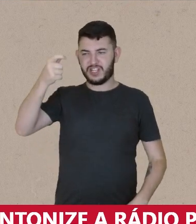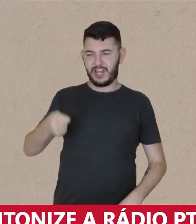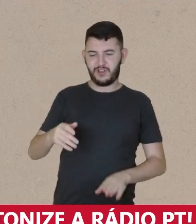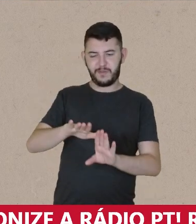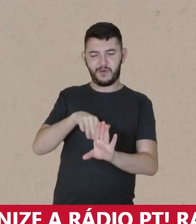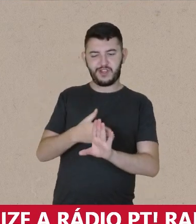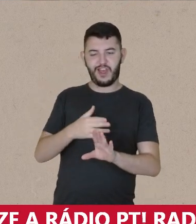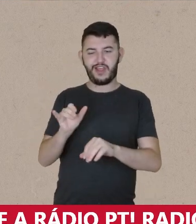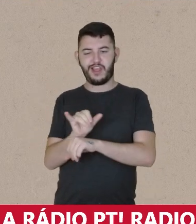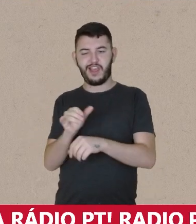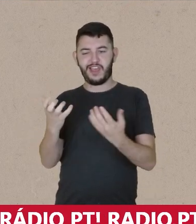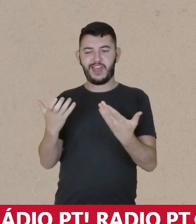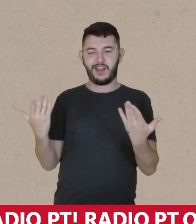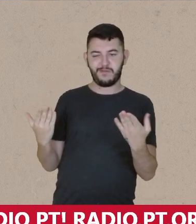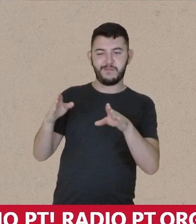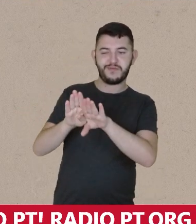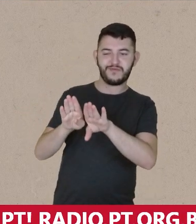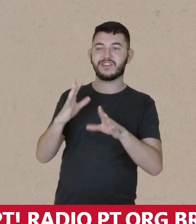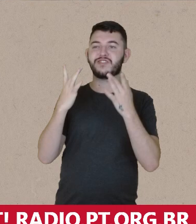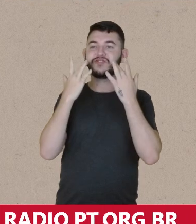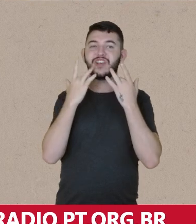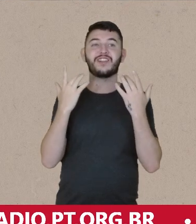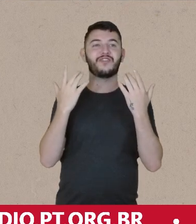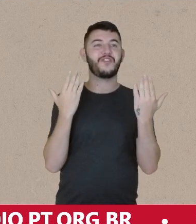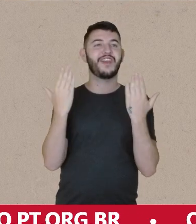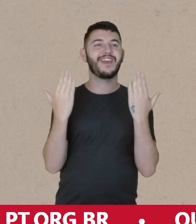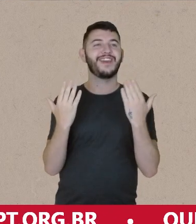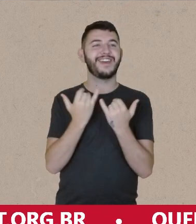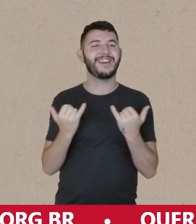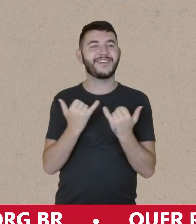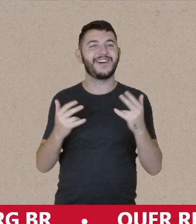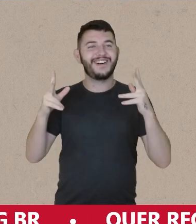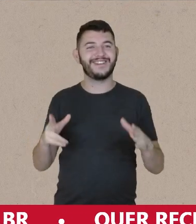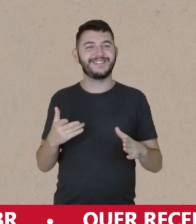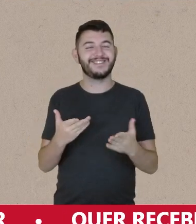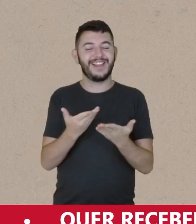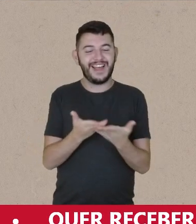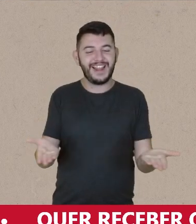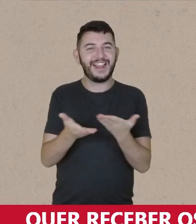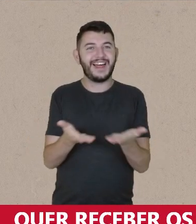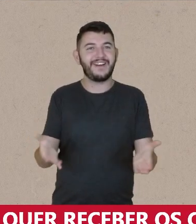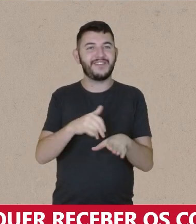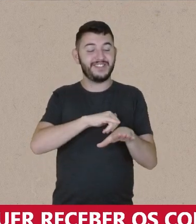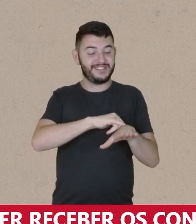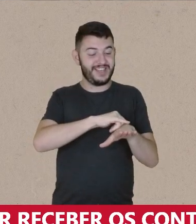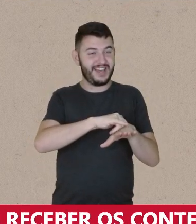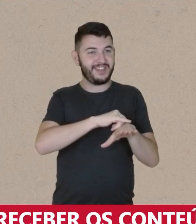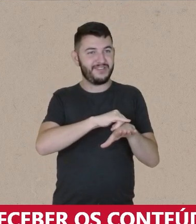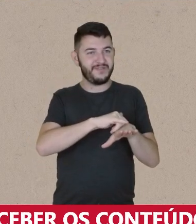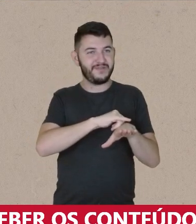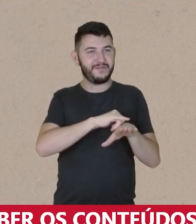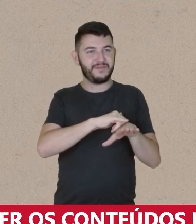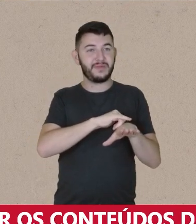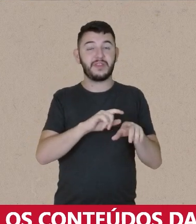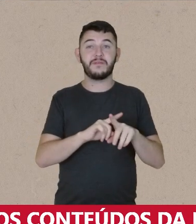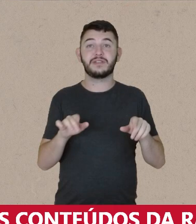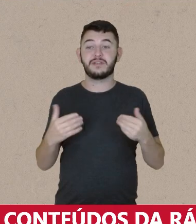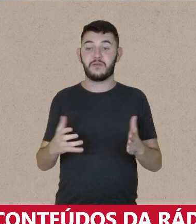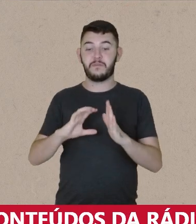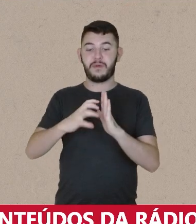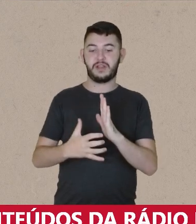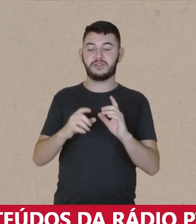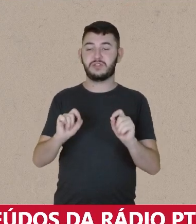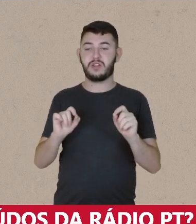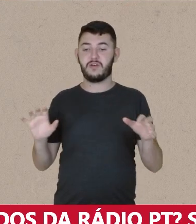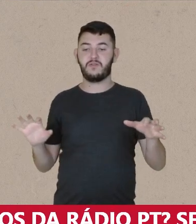pretexto contábil, igual a Lava Jato, né? E o Partidão, eu era filiado e militante do Partido